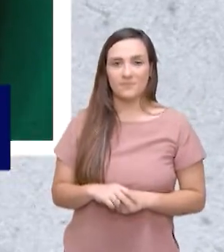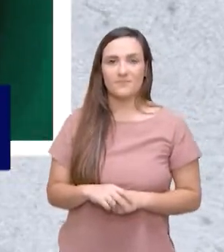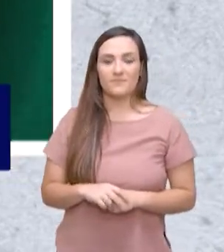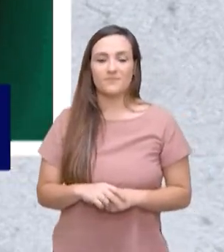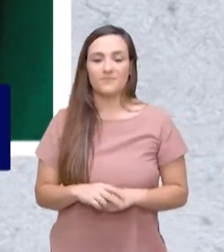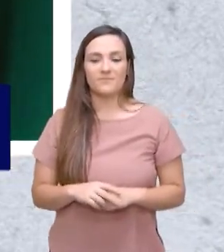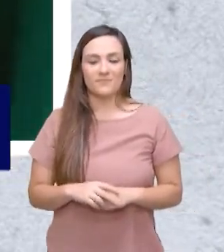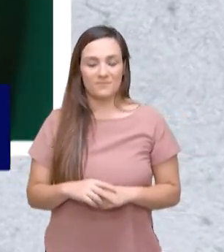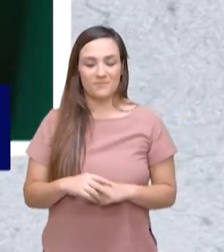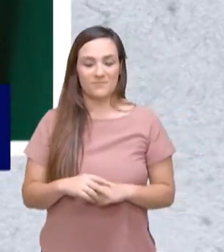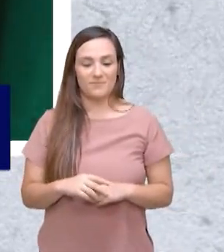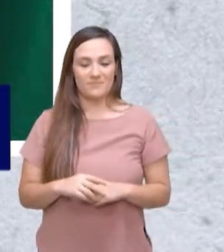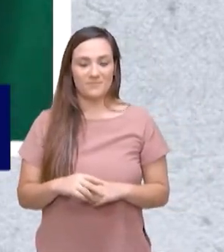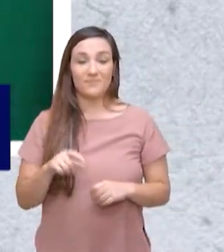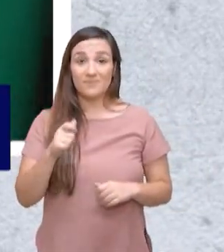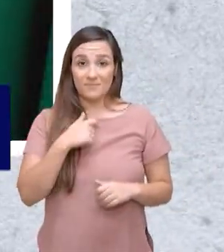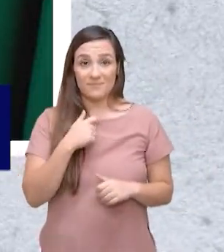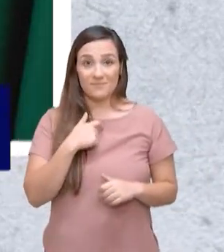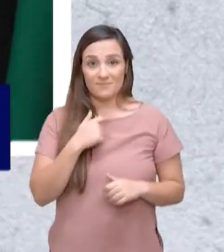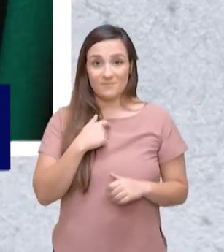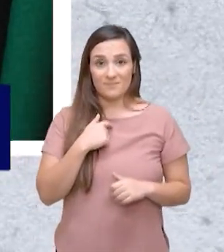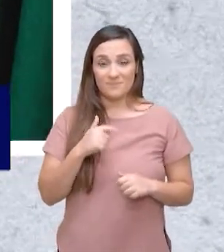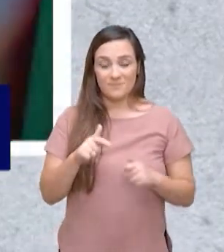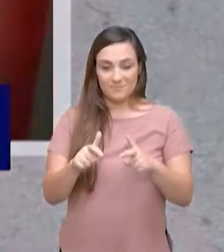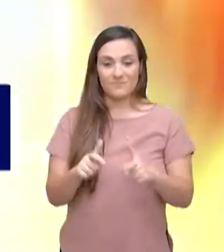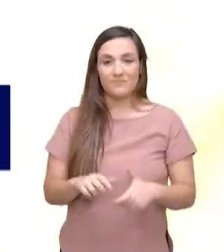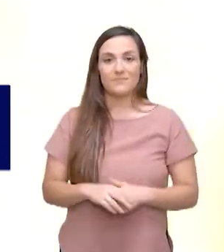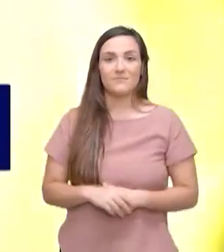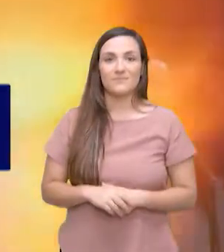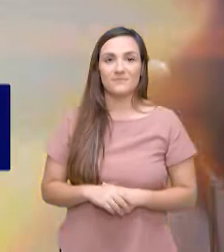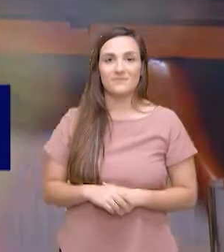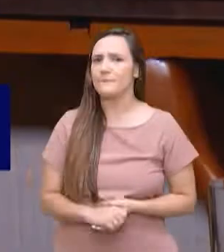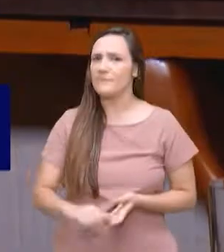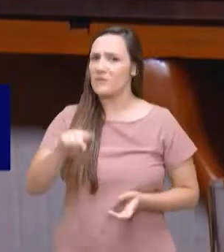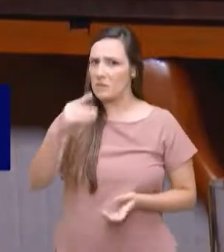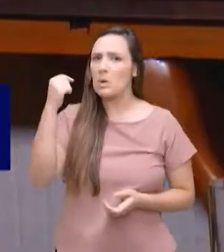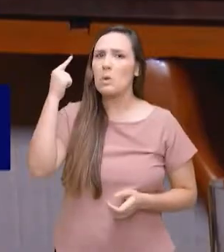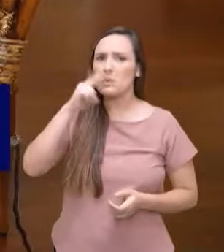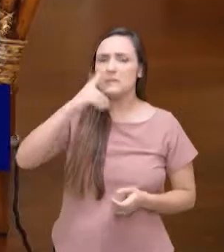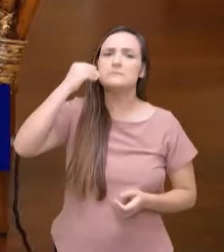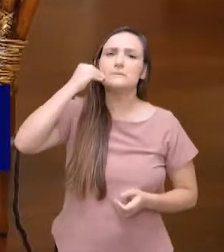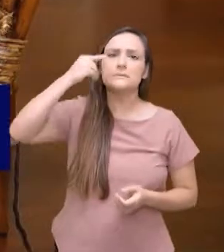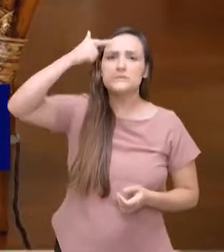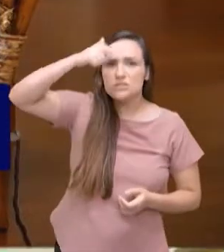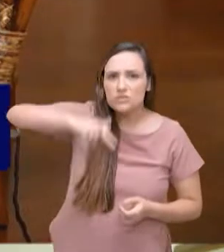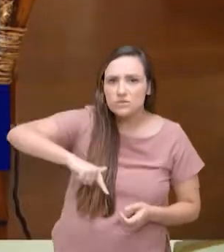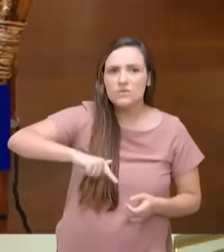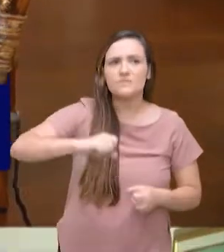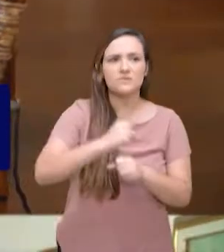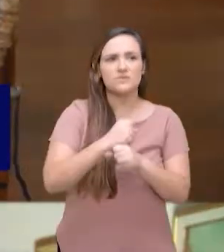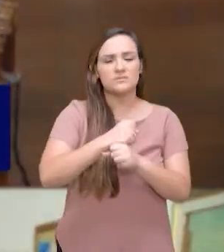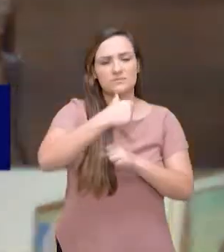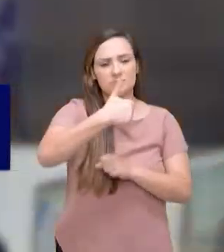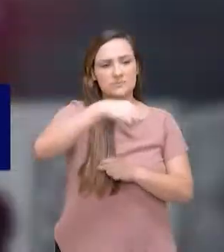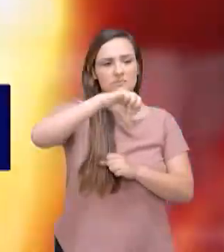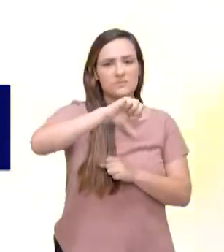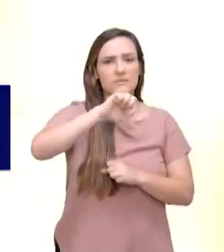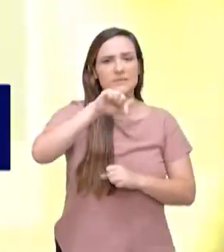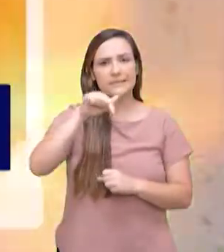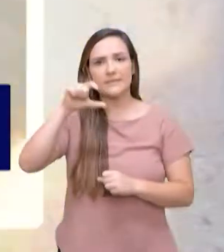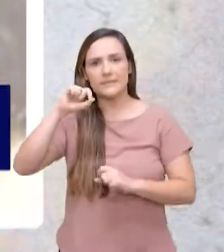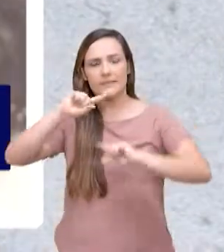das meninas, nesse local aqui. O senhor se reelegeu, foi deputado em 70, se